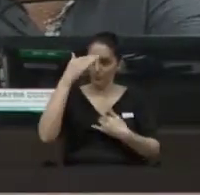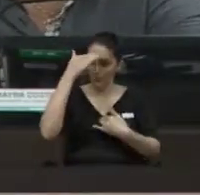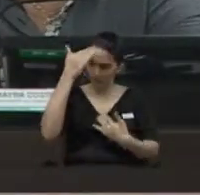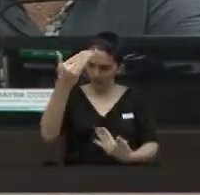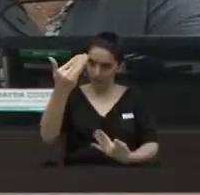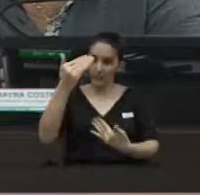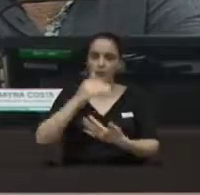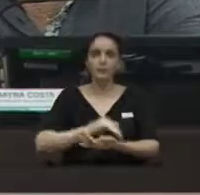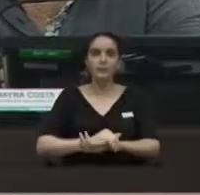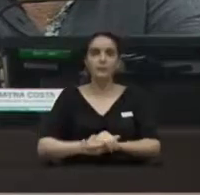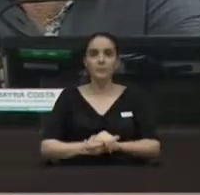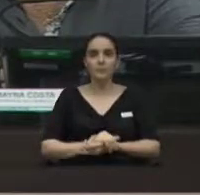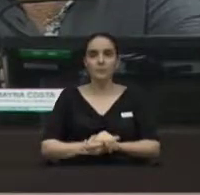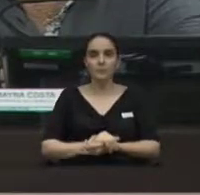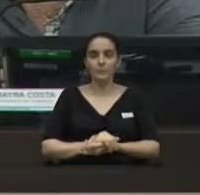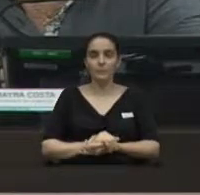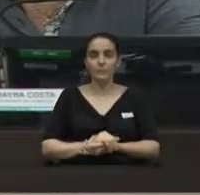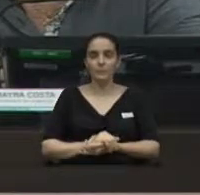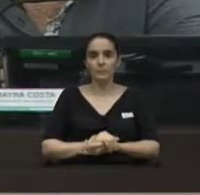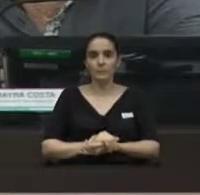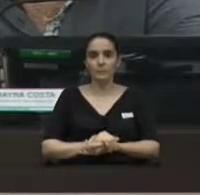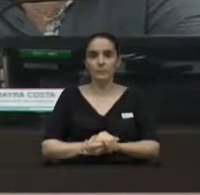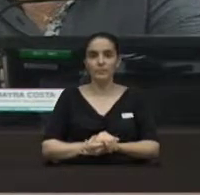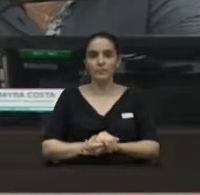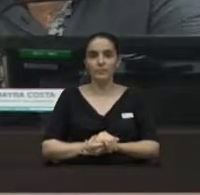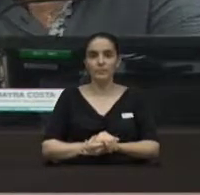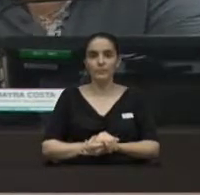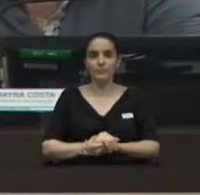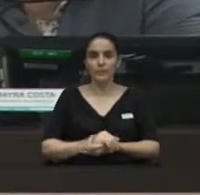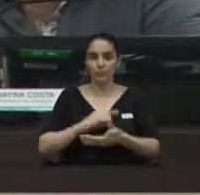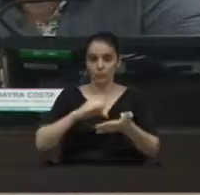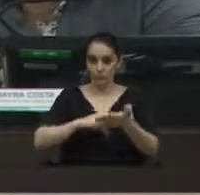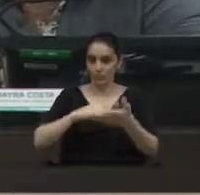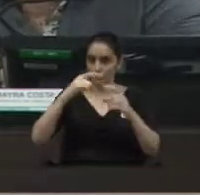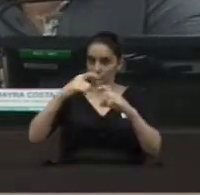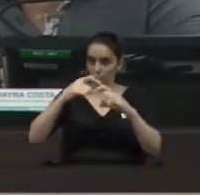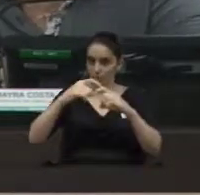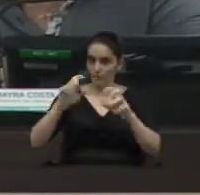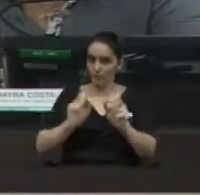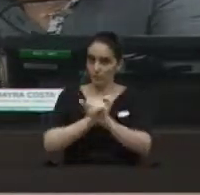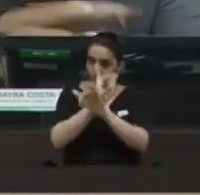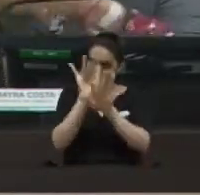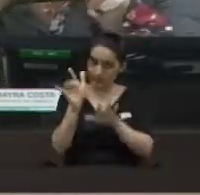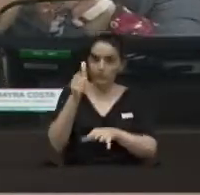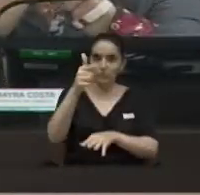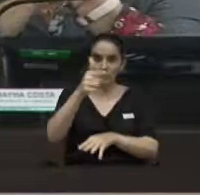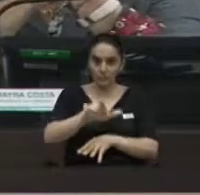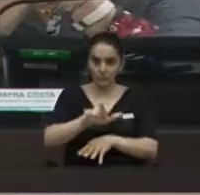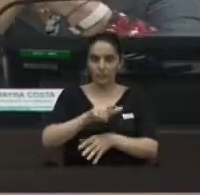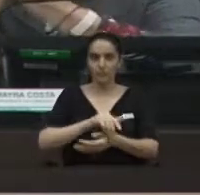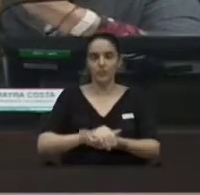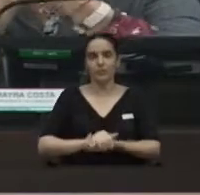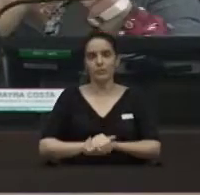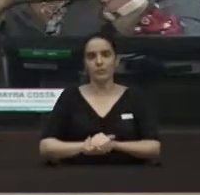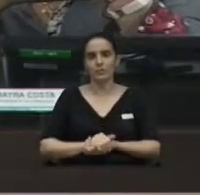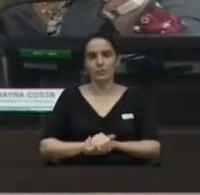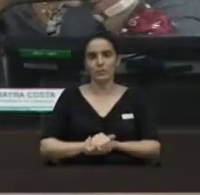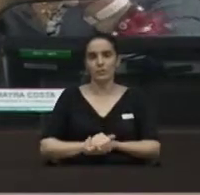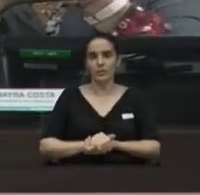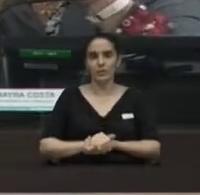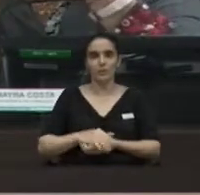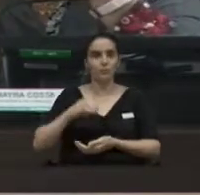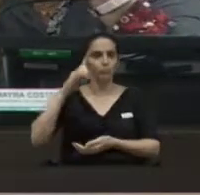intervenção também. Com relação ao laudo, só para esclarecer mais uma vez, isso é a validade do laudo. A